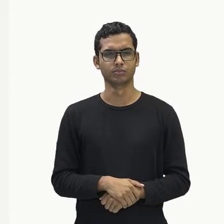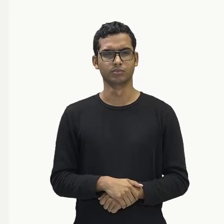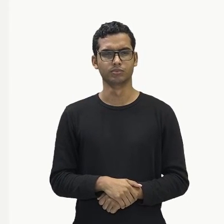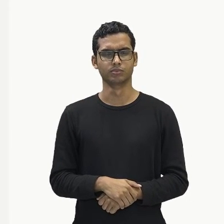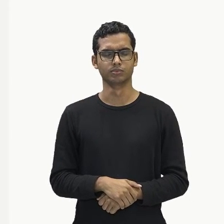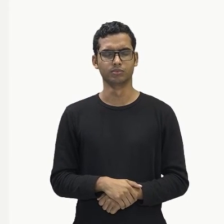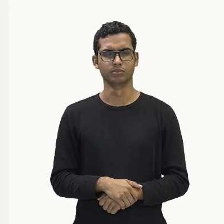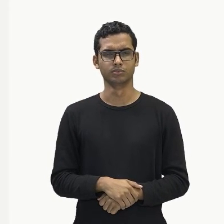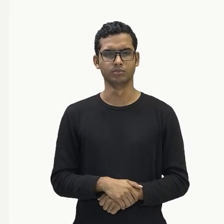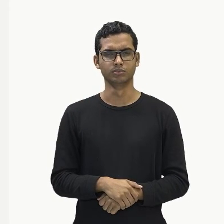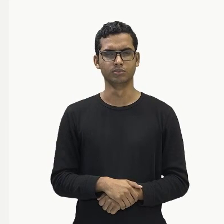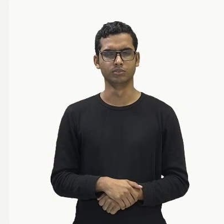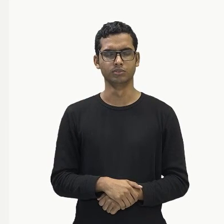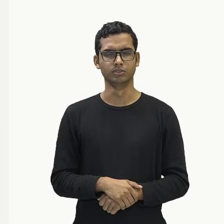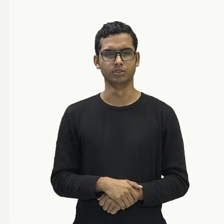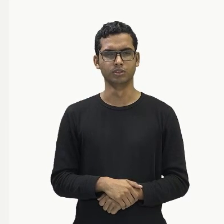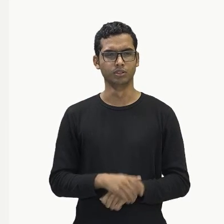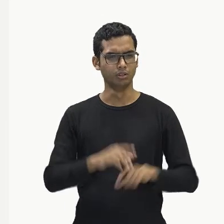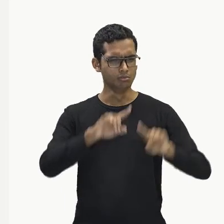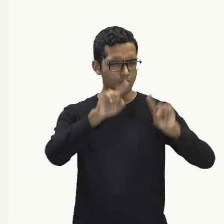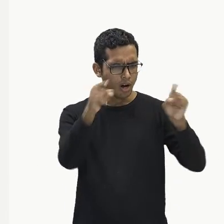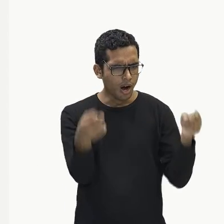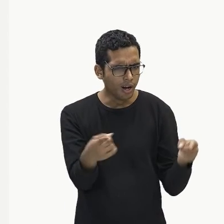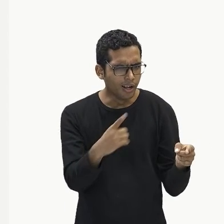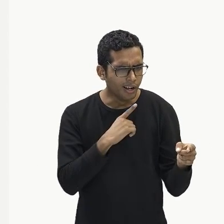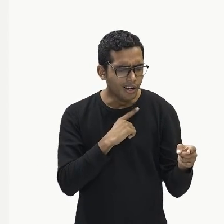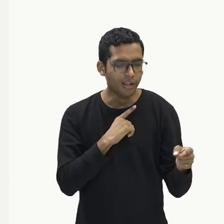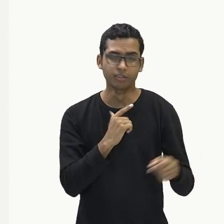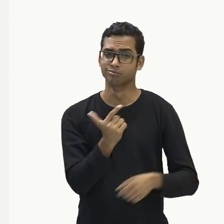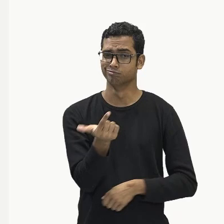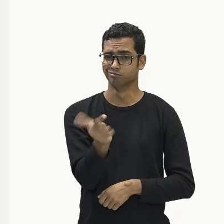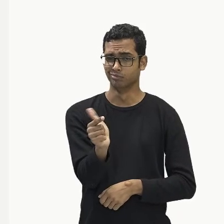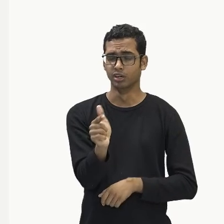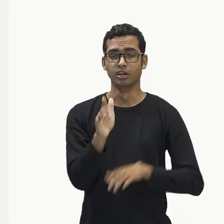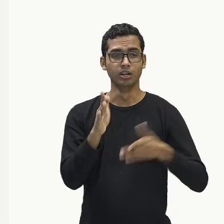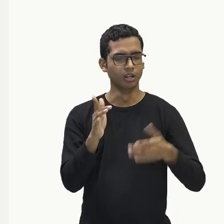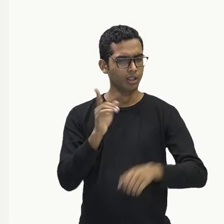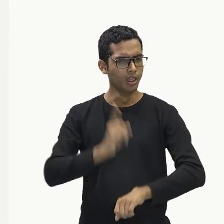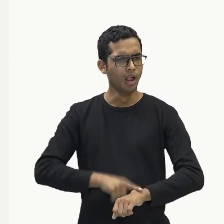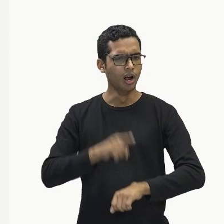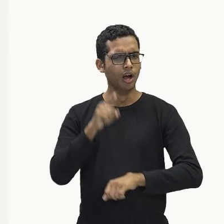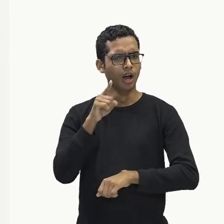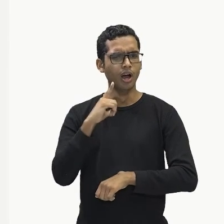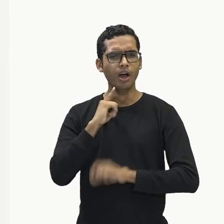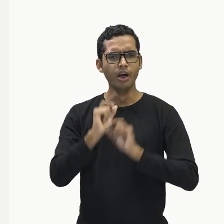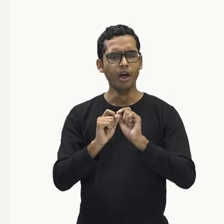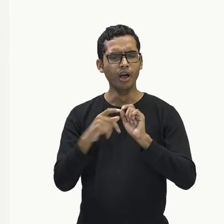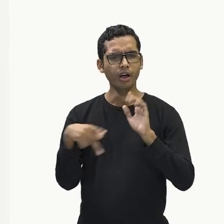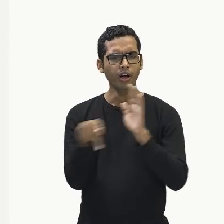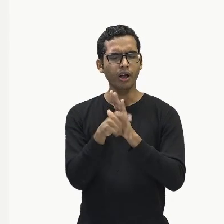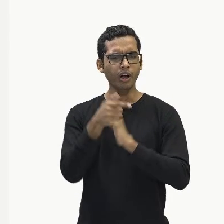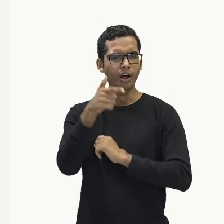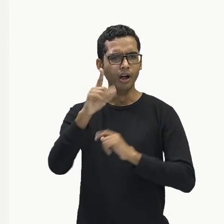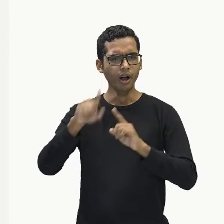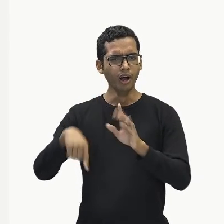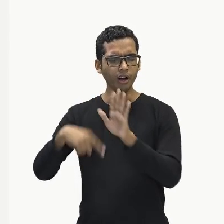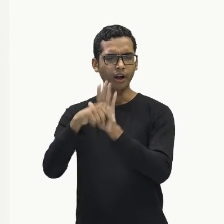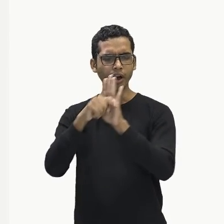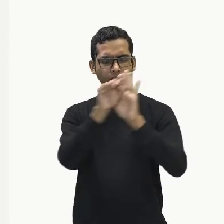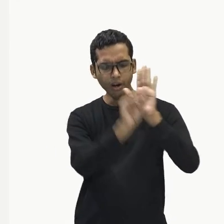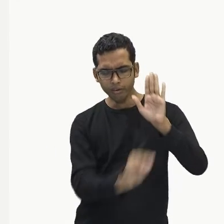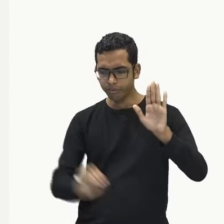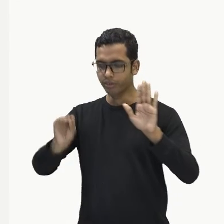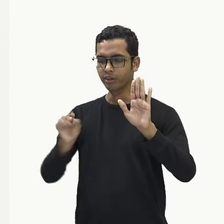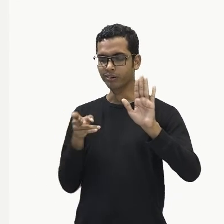Ó, tem o parêntese? Não tem o parêntese. Então, automaticamente, você vai repetir esse sinal de menos